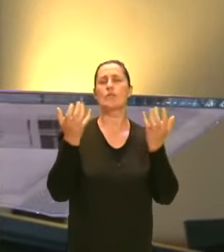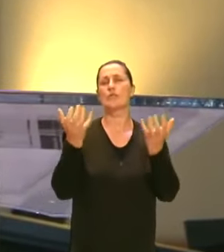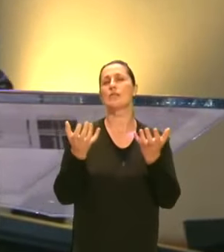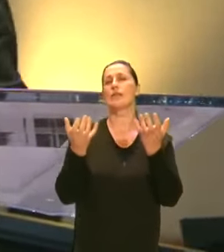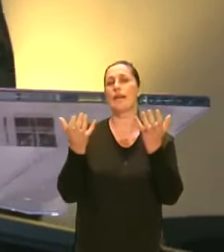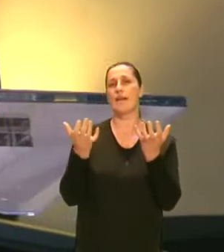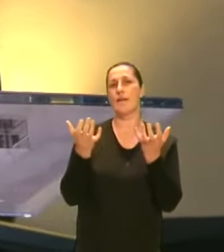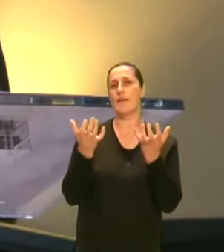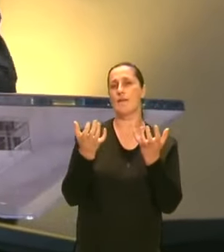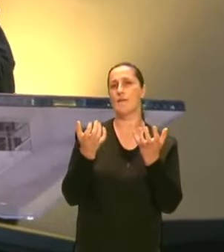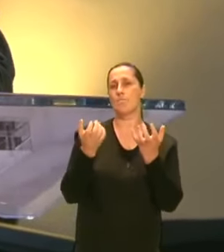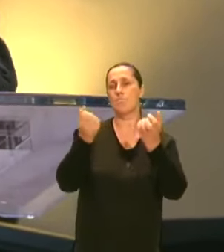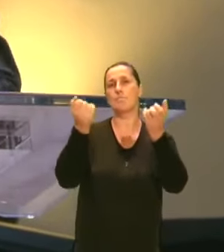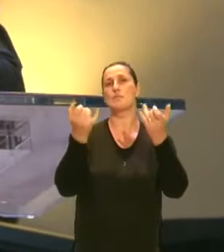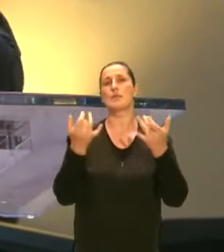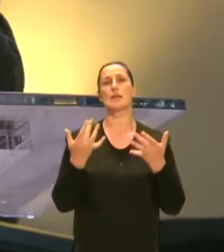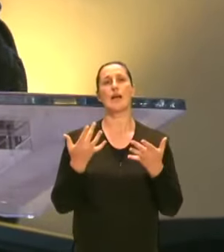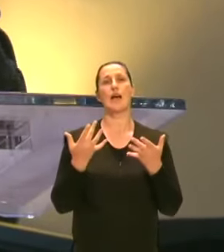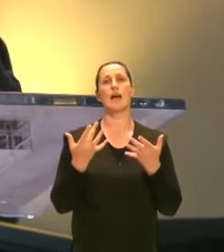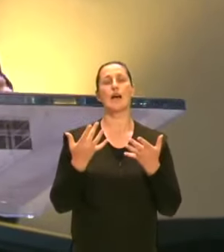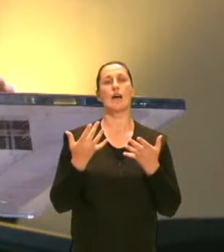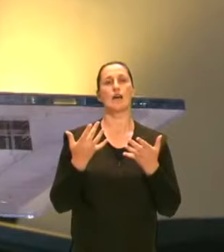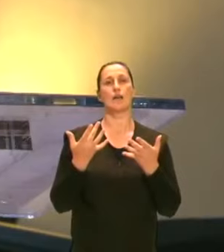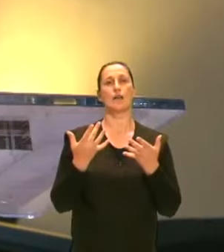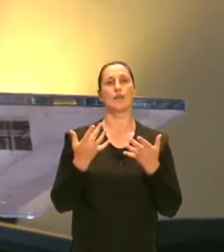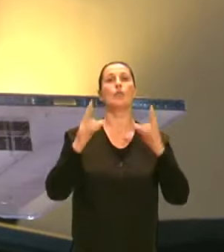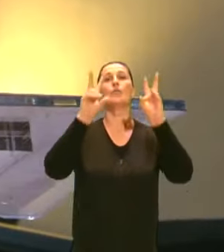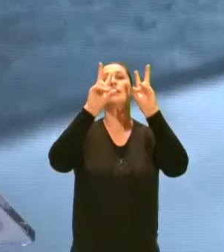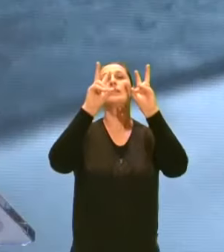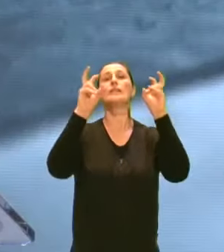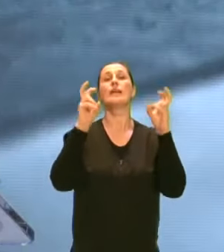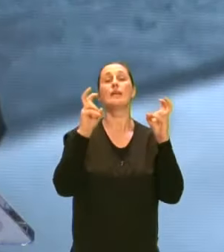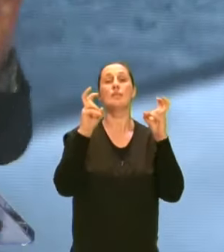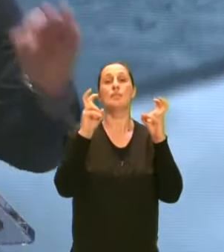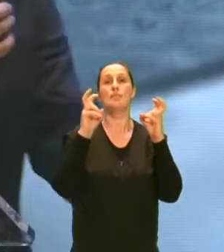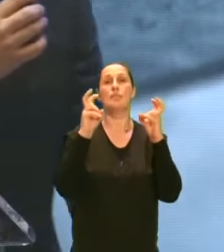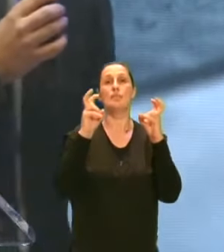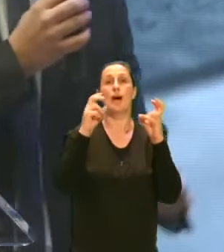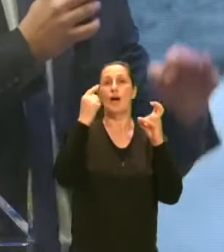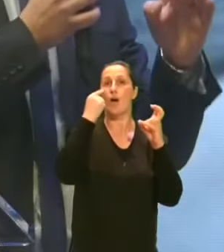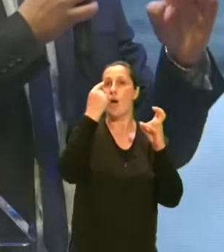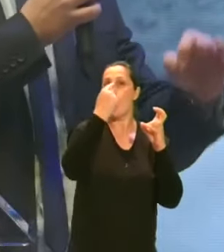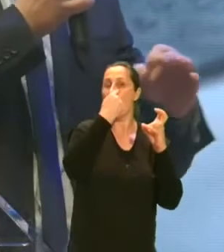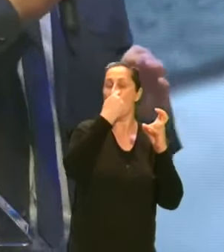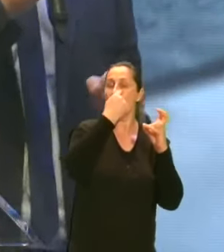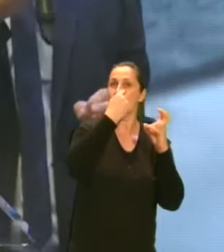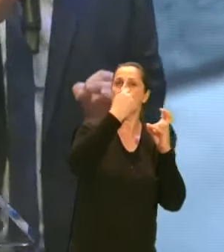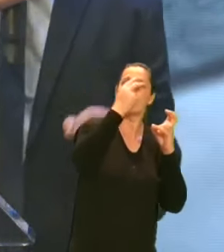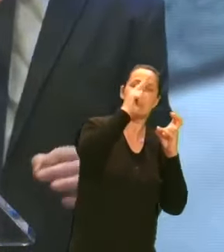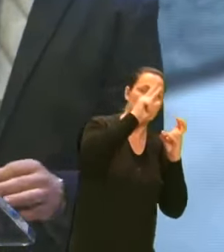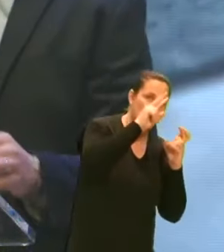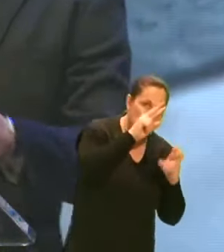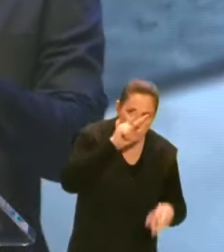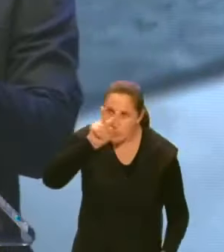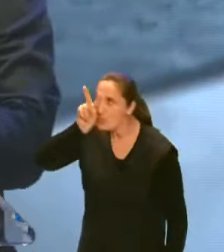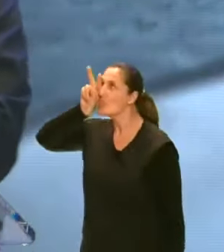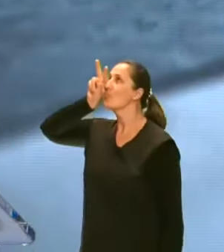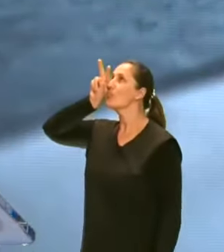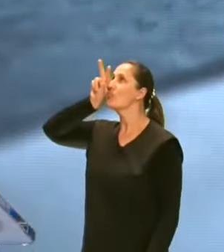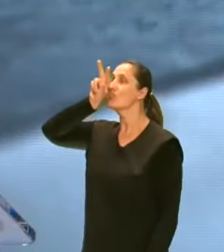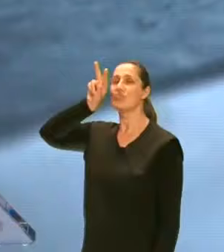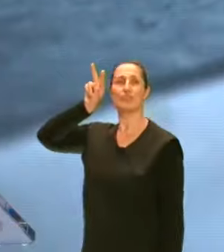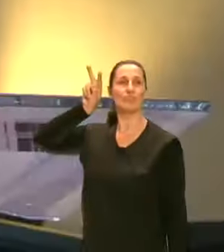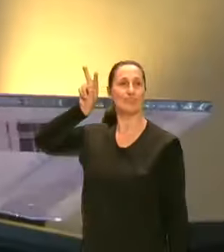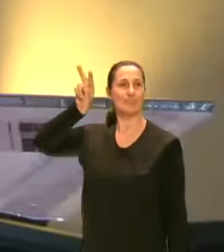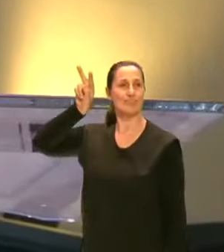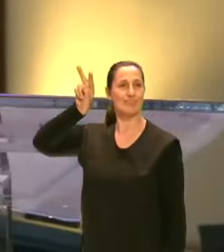sobre levante os teus olhos. Levante os teus olhos, porque o